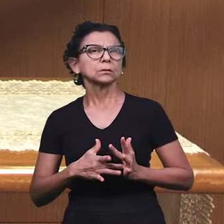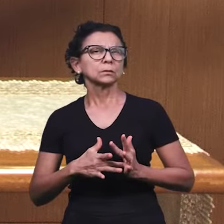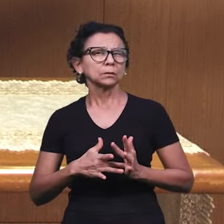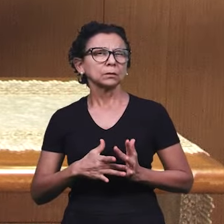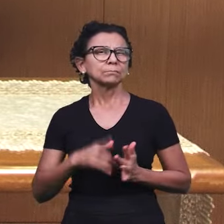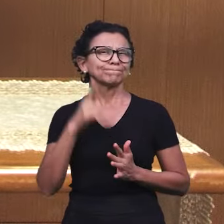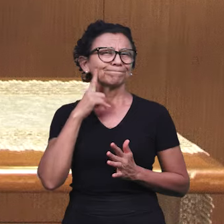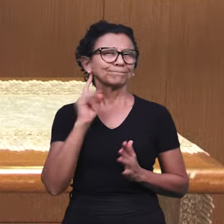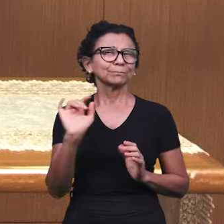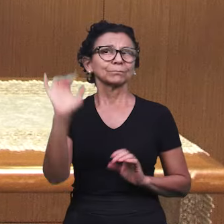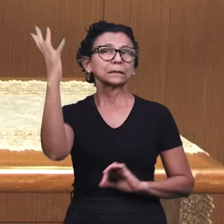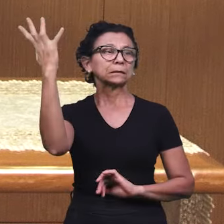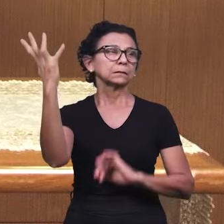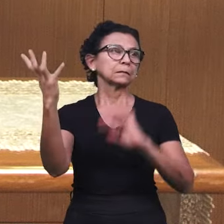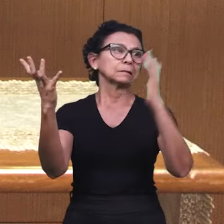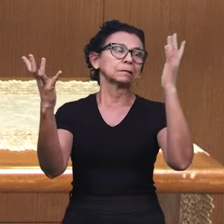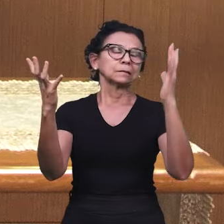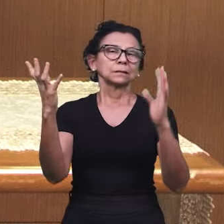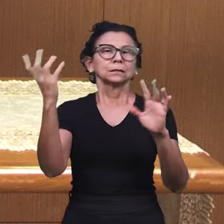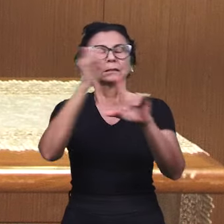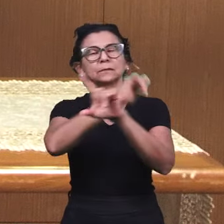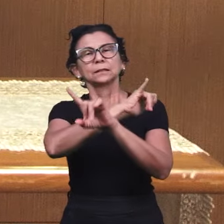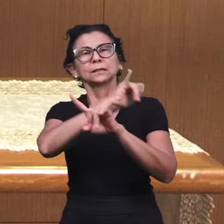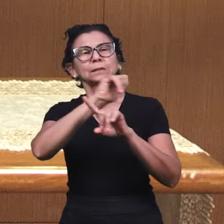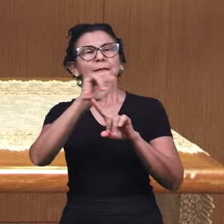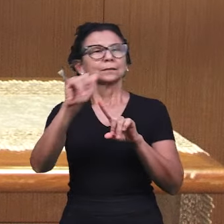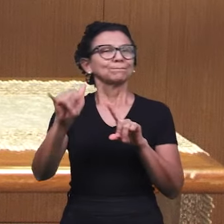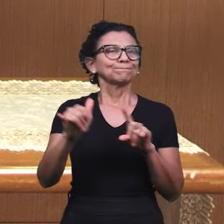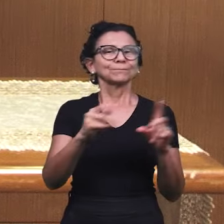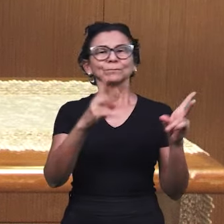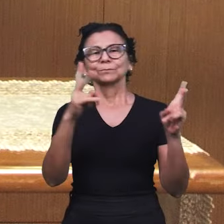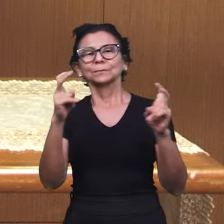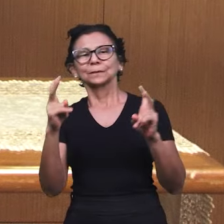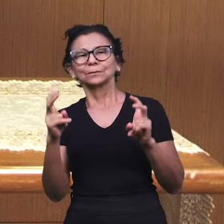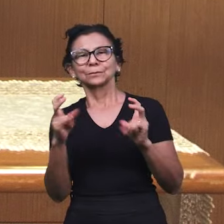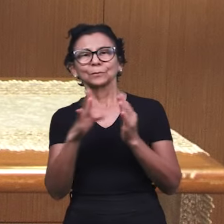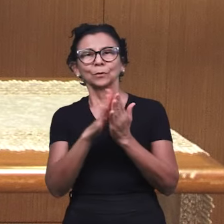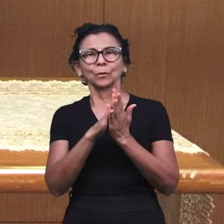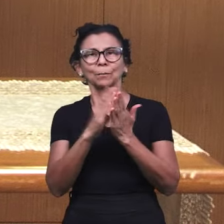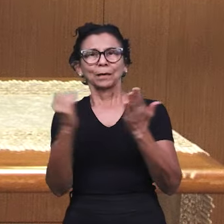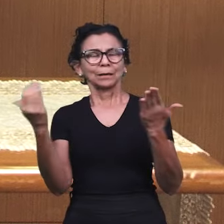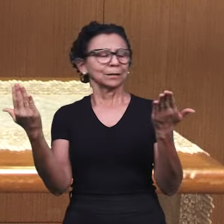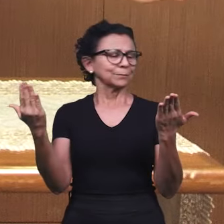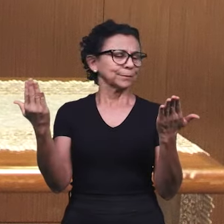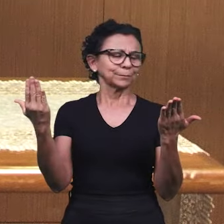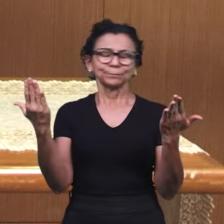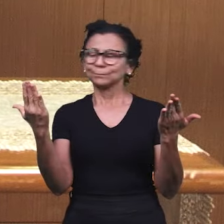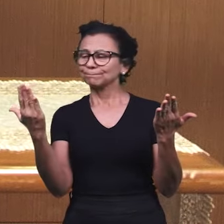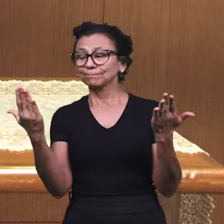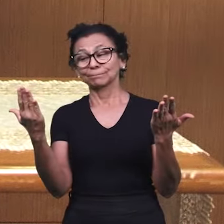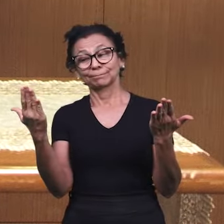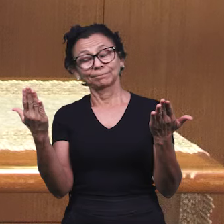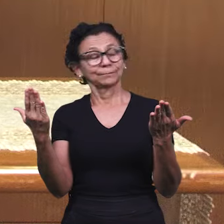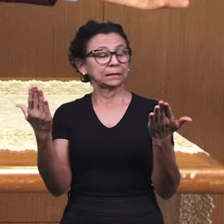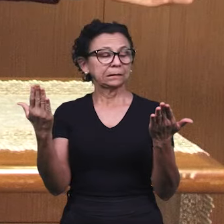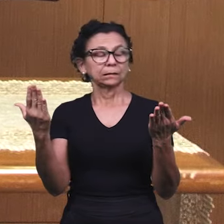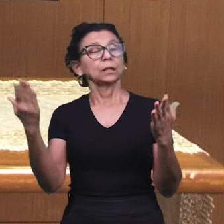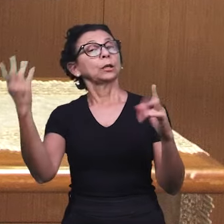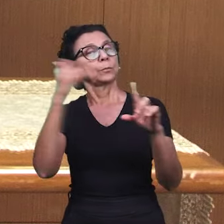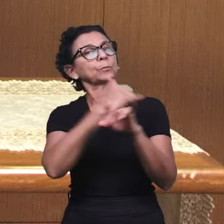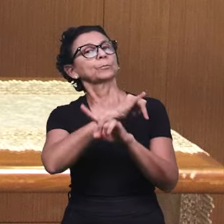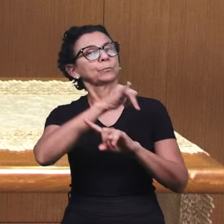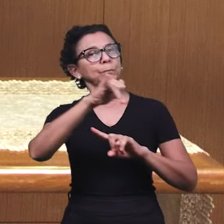que estão em nossa volta confirmam, testifica que nós vivemos esse tempo. É